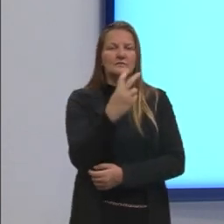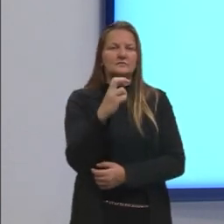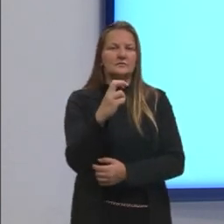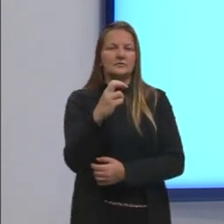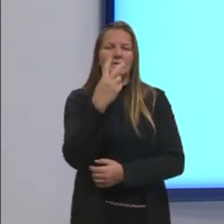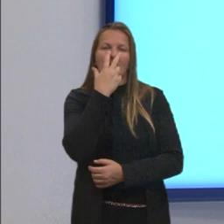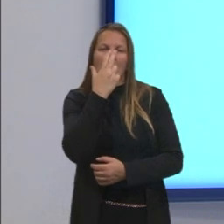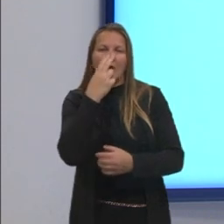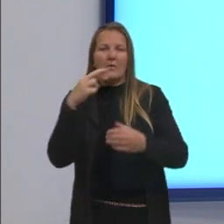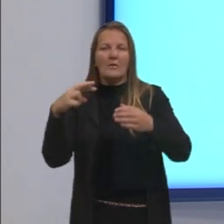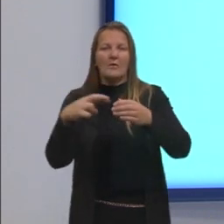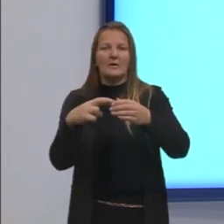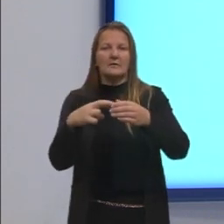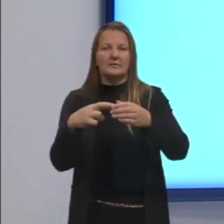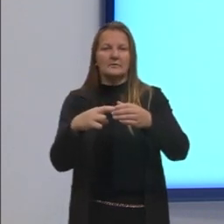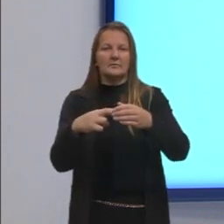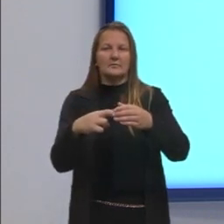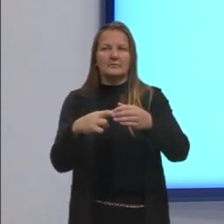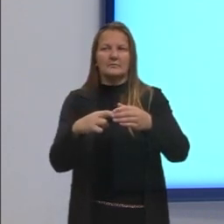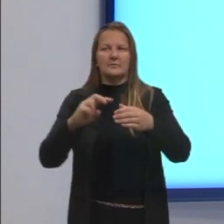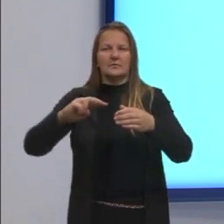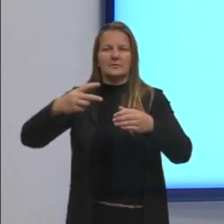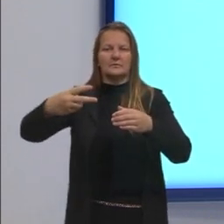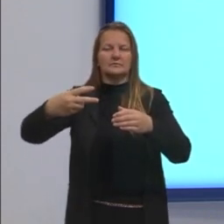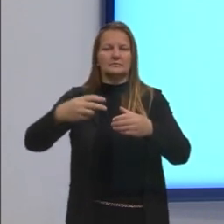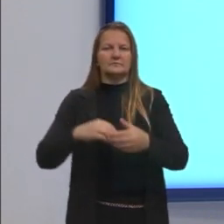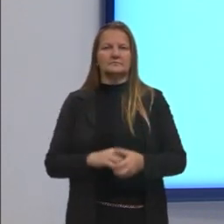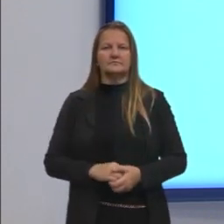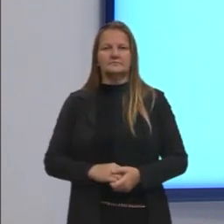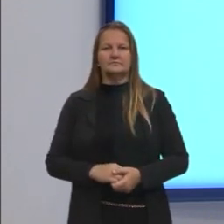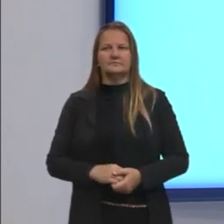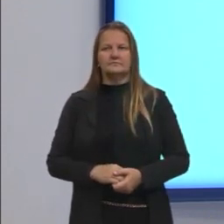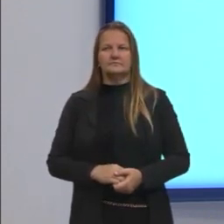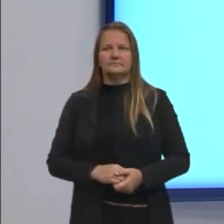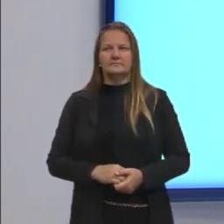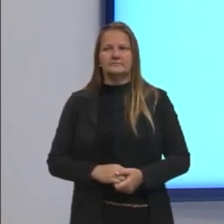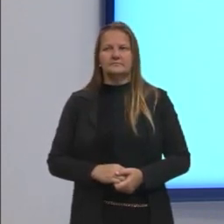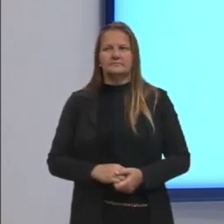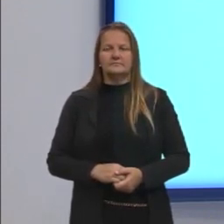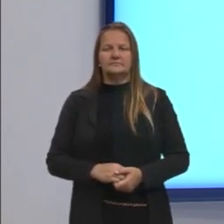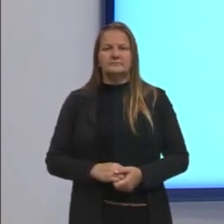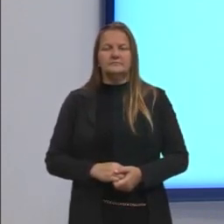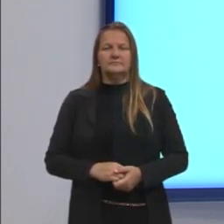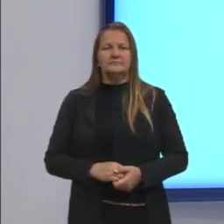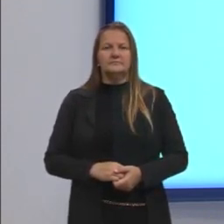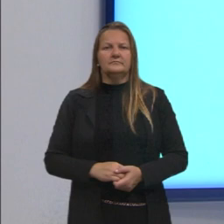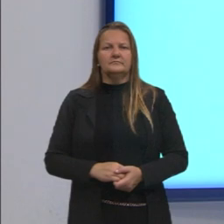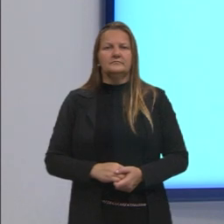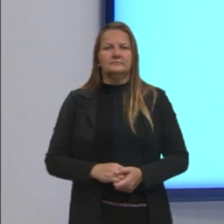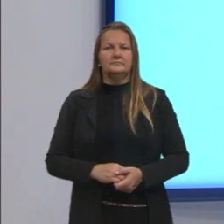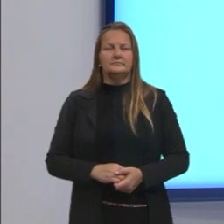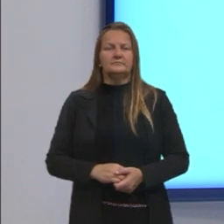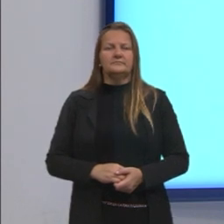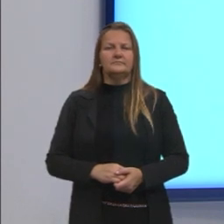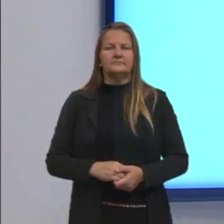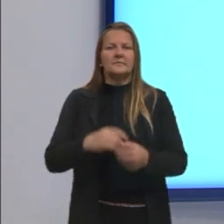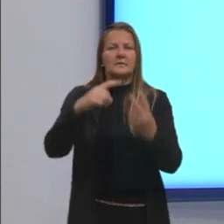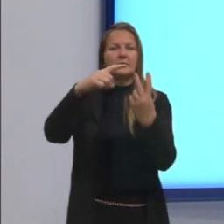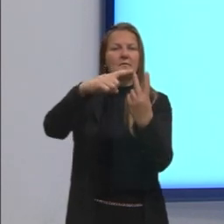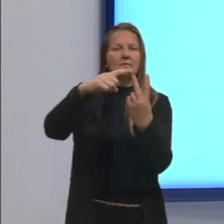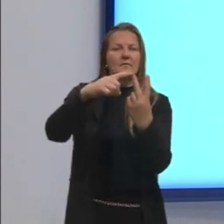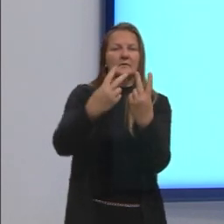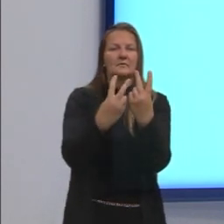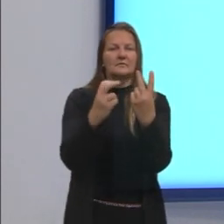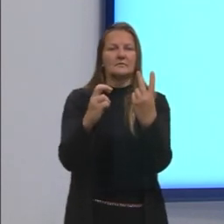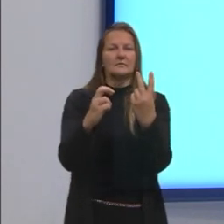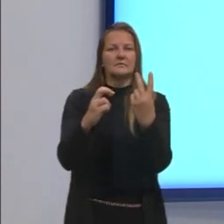é igual ao raio ao quadrado chegou nesse momento nós calculamos a raiz quadrada e sempre que